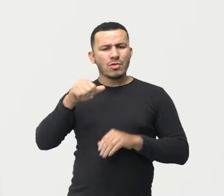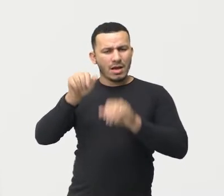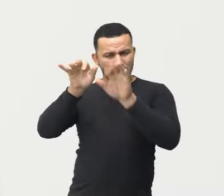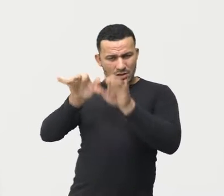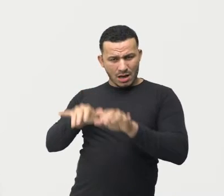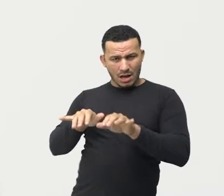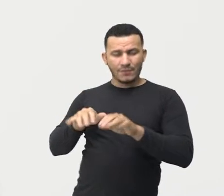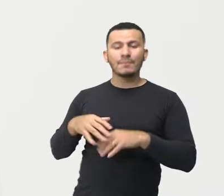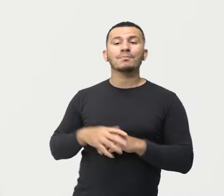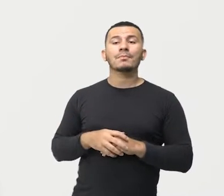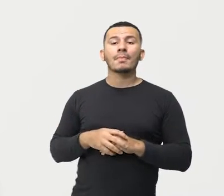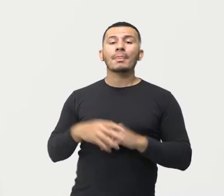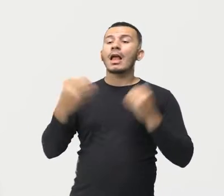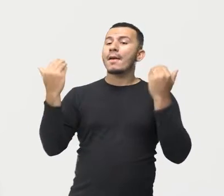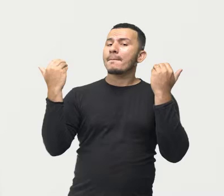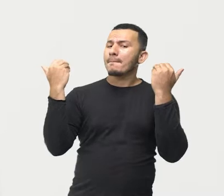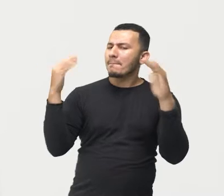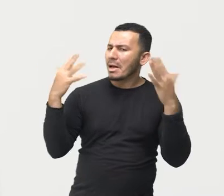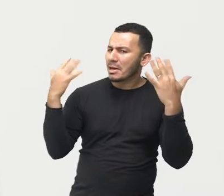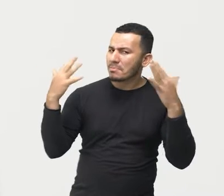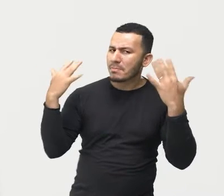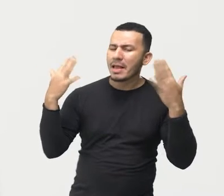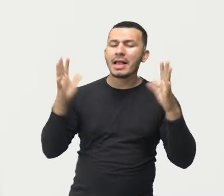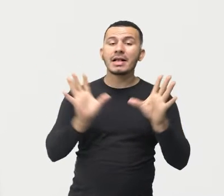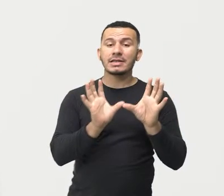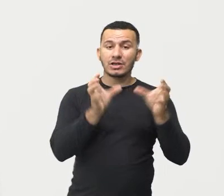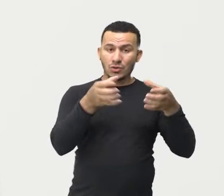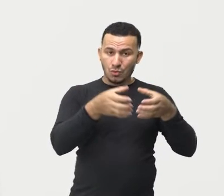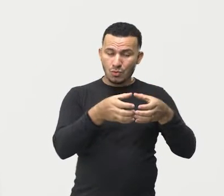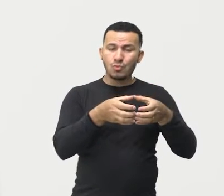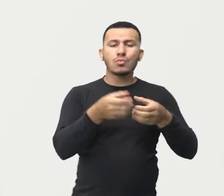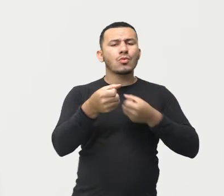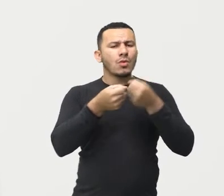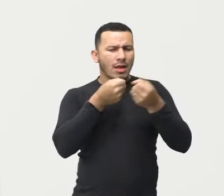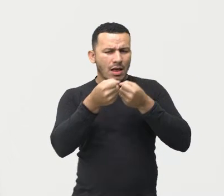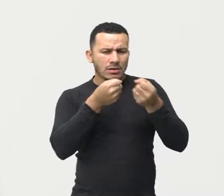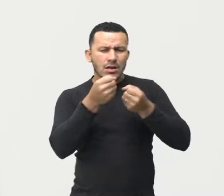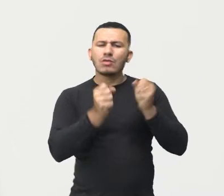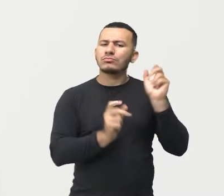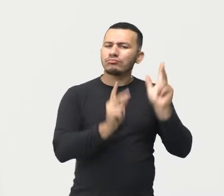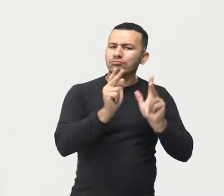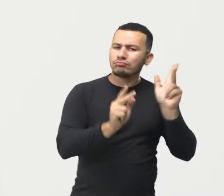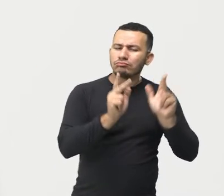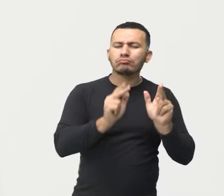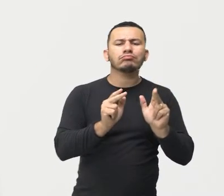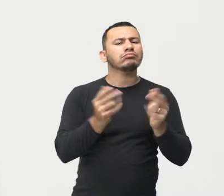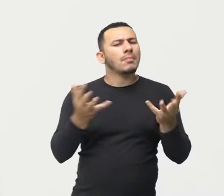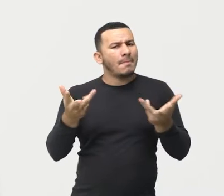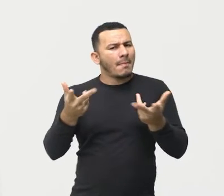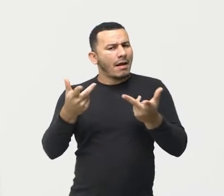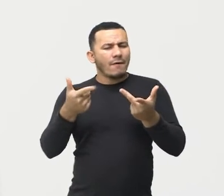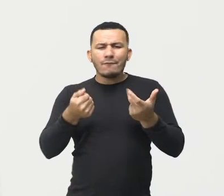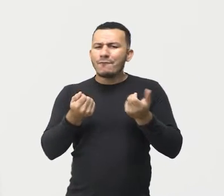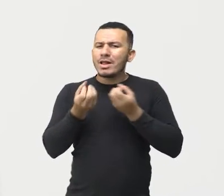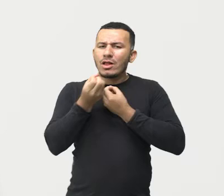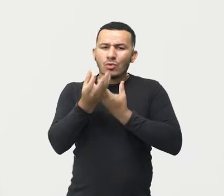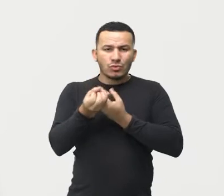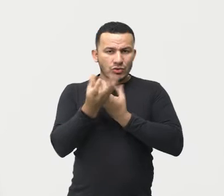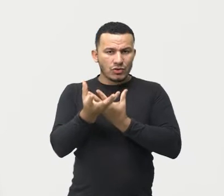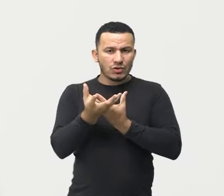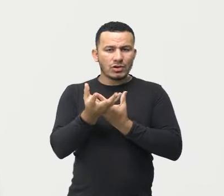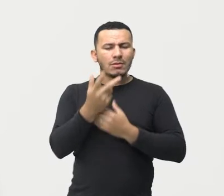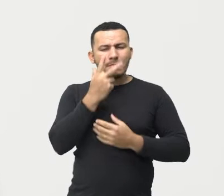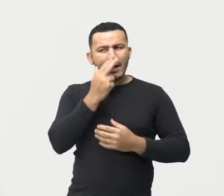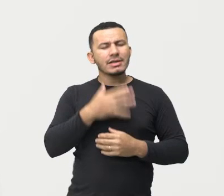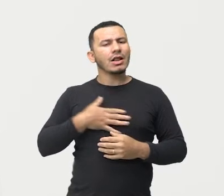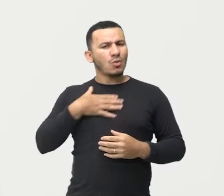né, que gostaria de parabenizar a equipe da redação pela excelente reportagem, ela